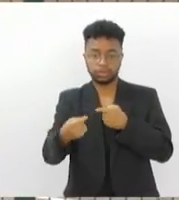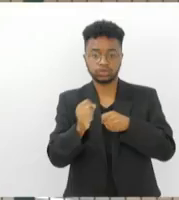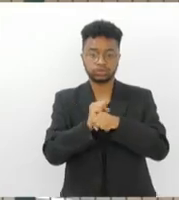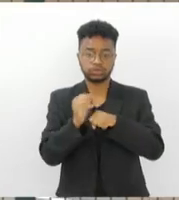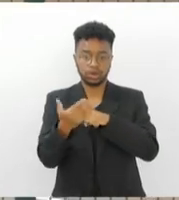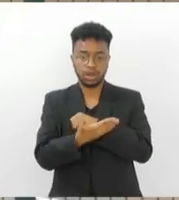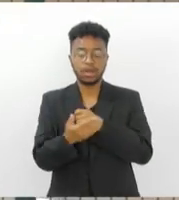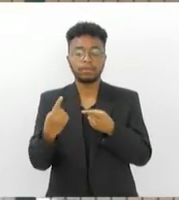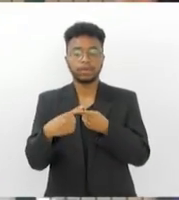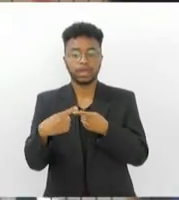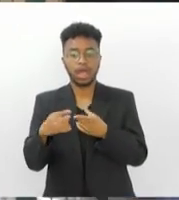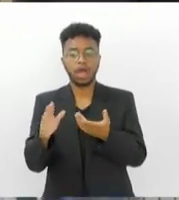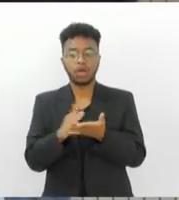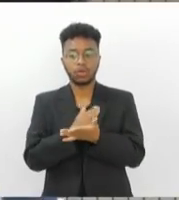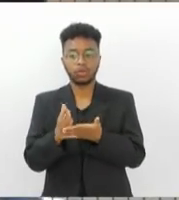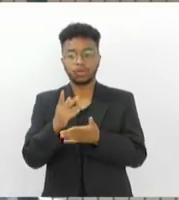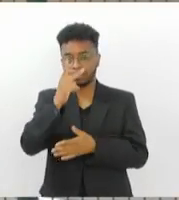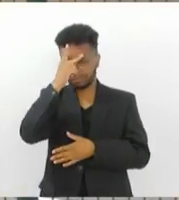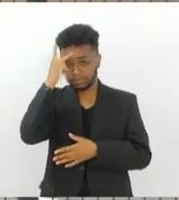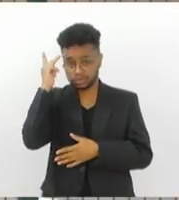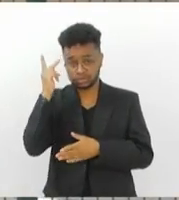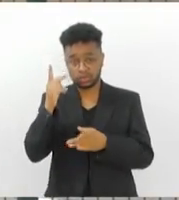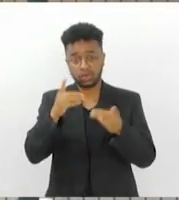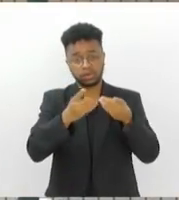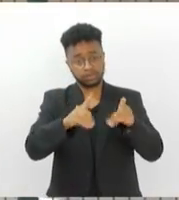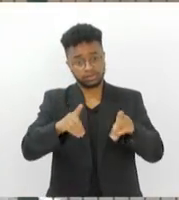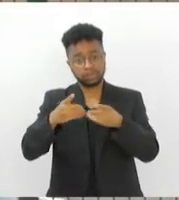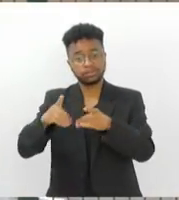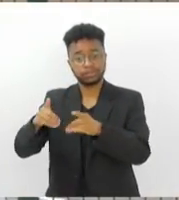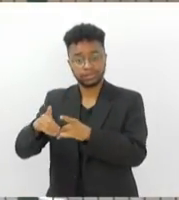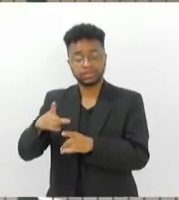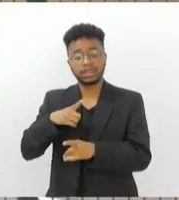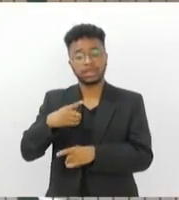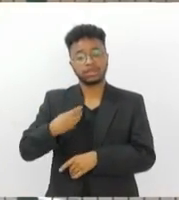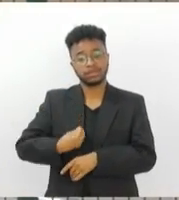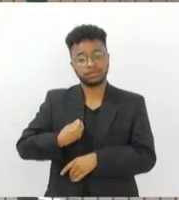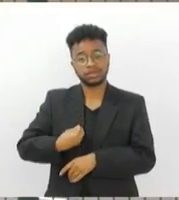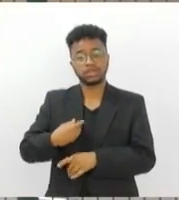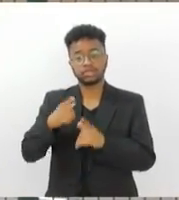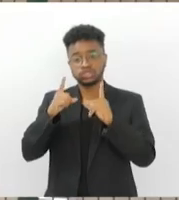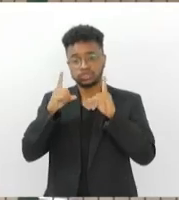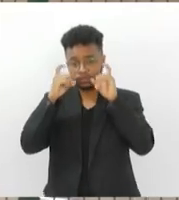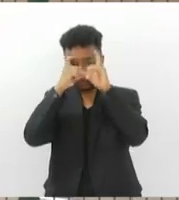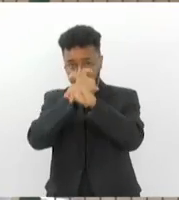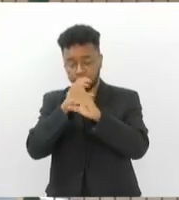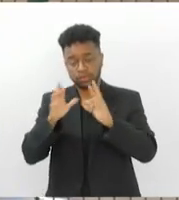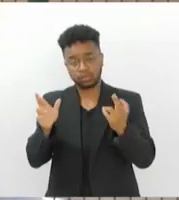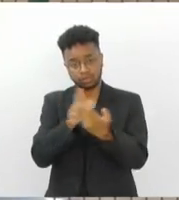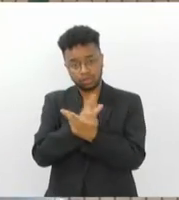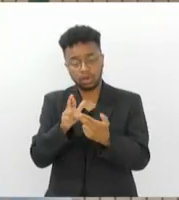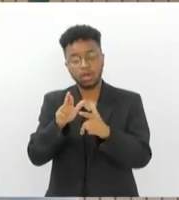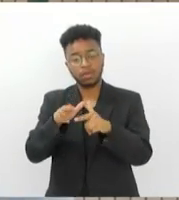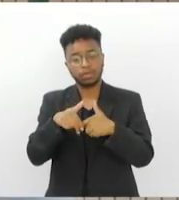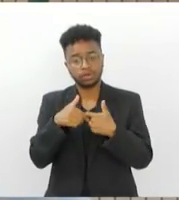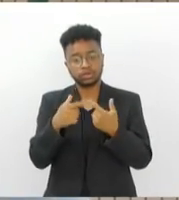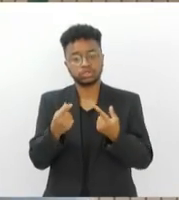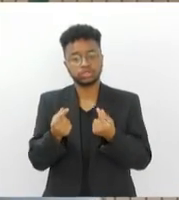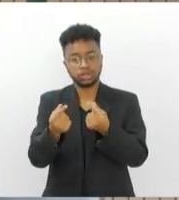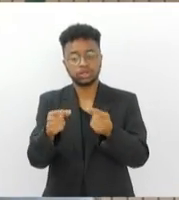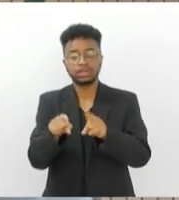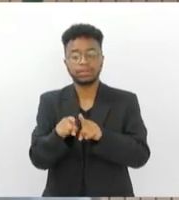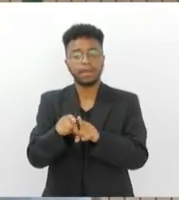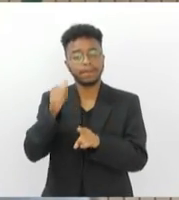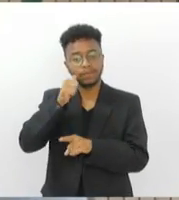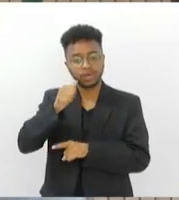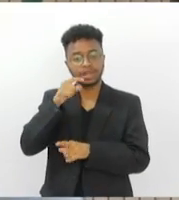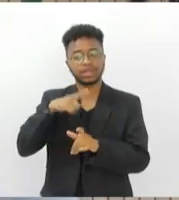deixaram de se divorciar E viveram dificuldades nos relacionamentos por questões financeiras a maior independência das mulheres no